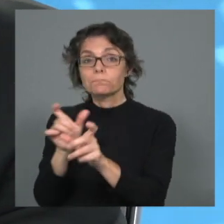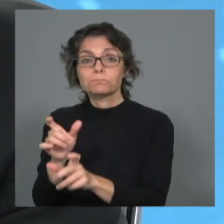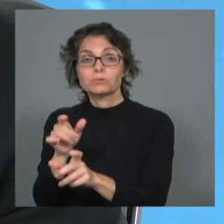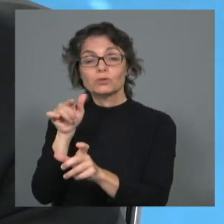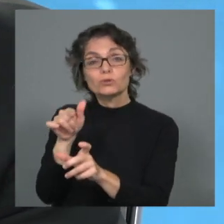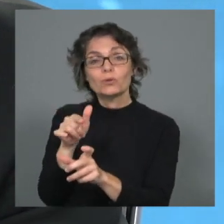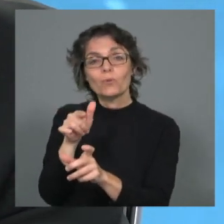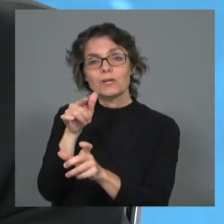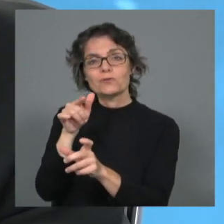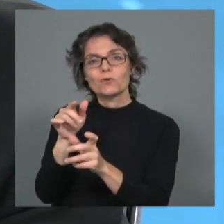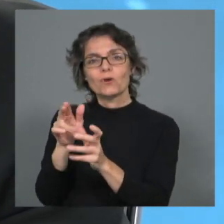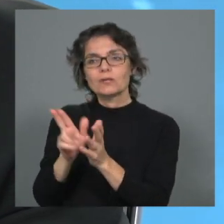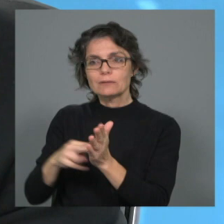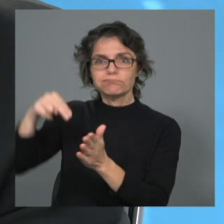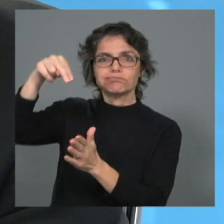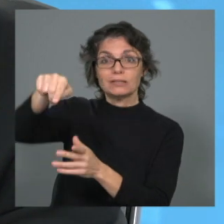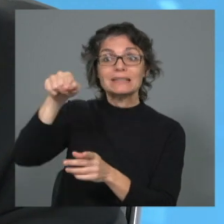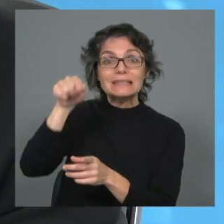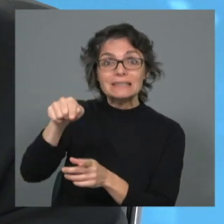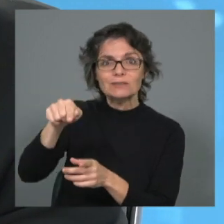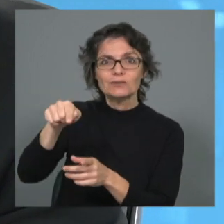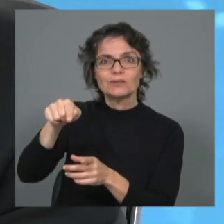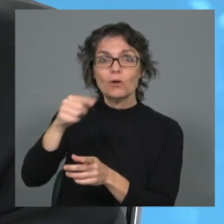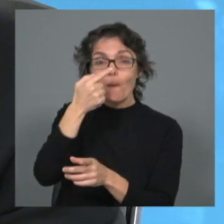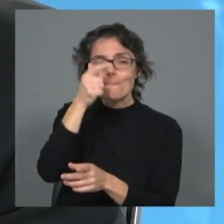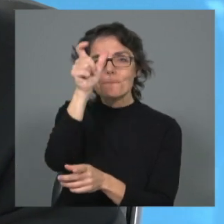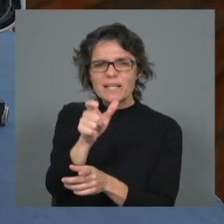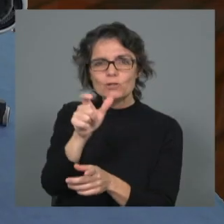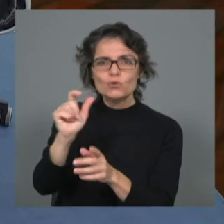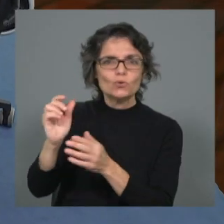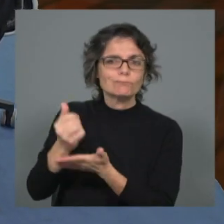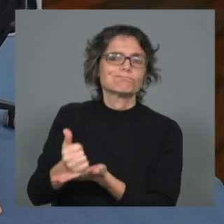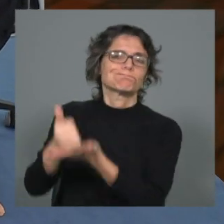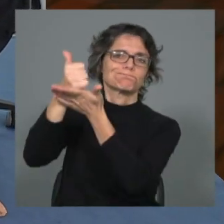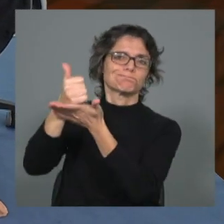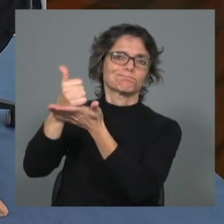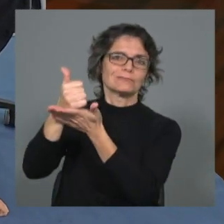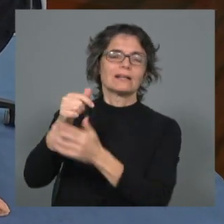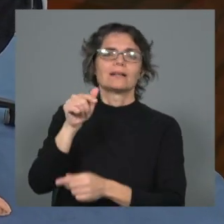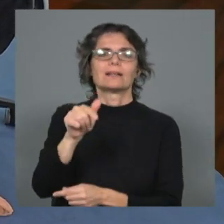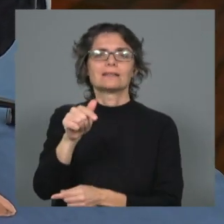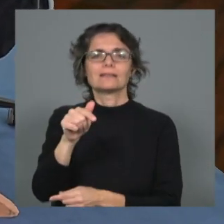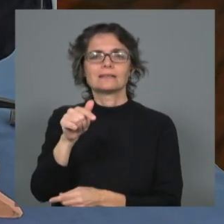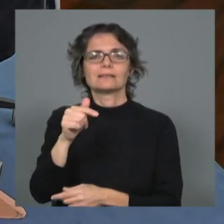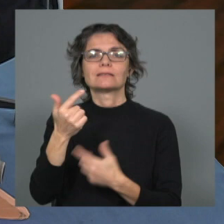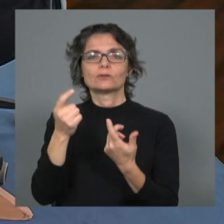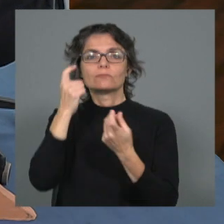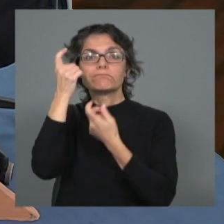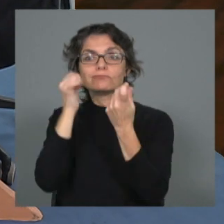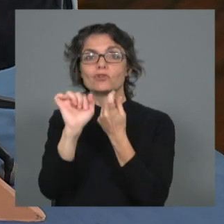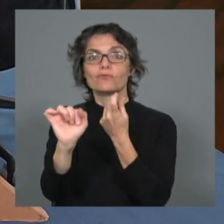na pessoa humana. E essa foi a grande revolução que ele fez, a revolução epistemológica do seu